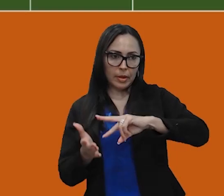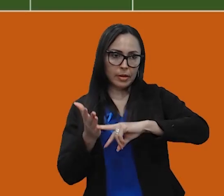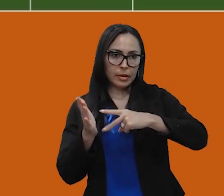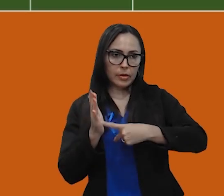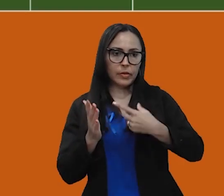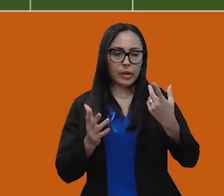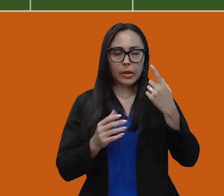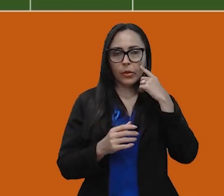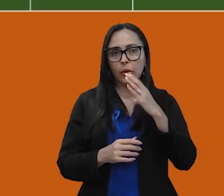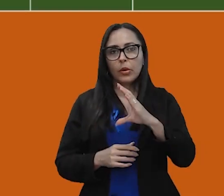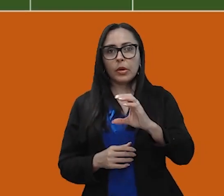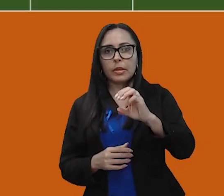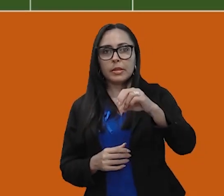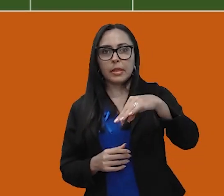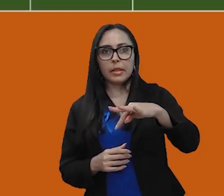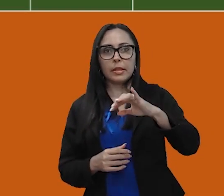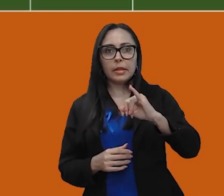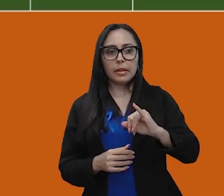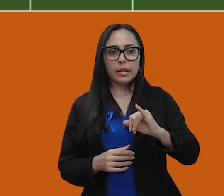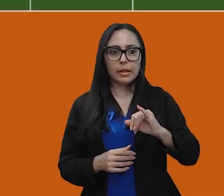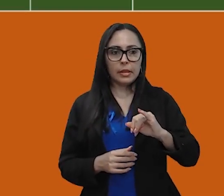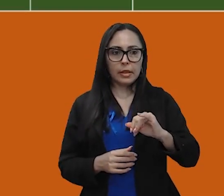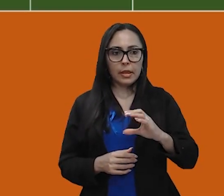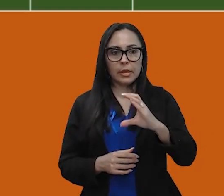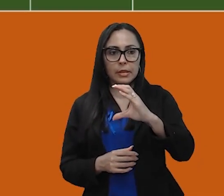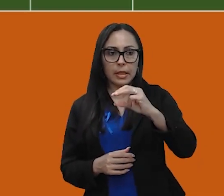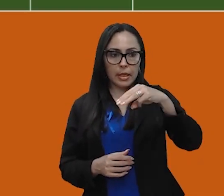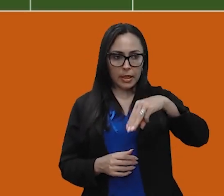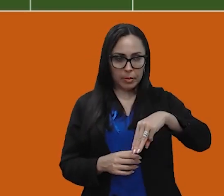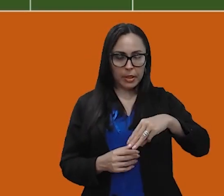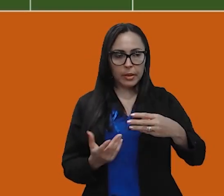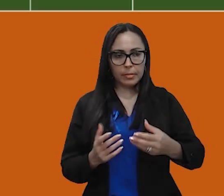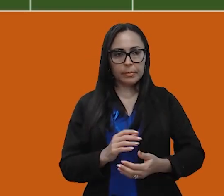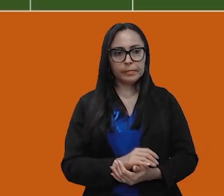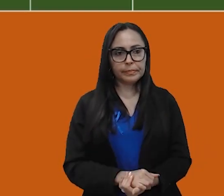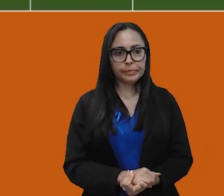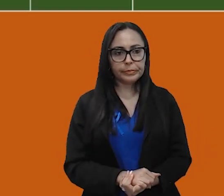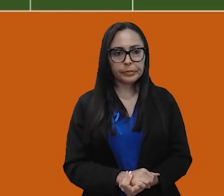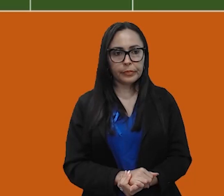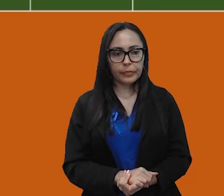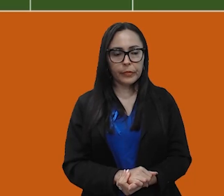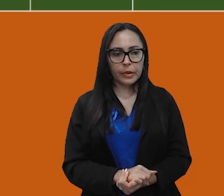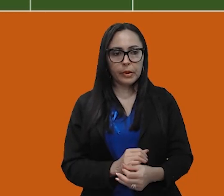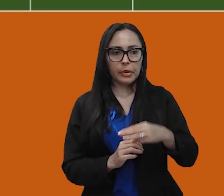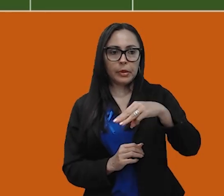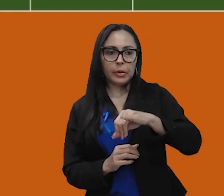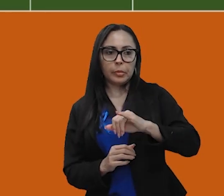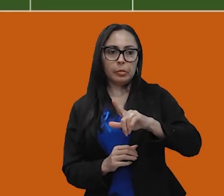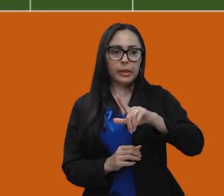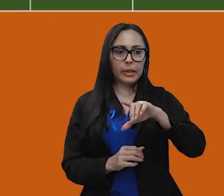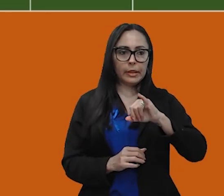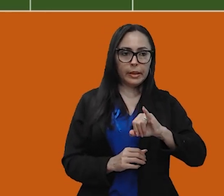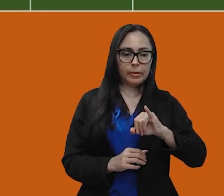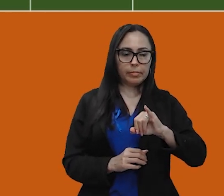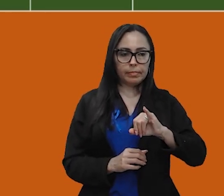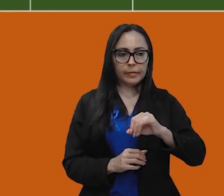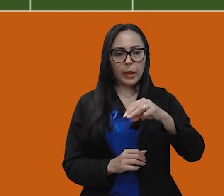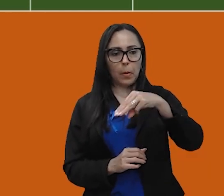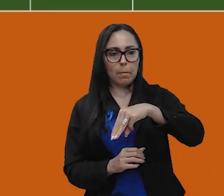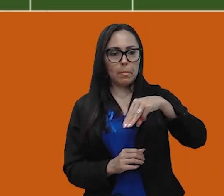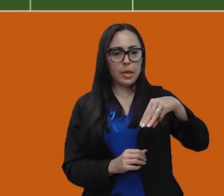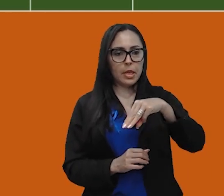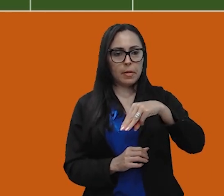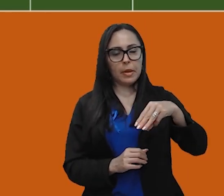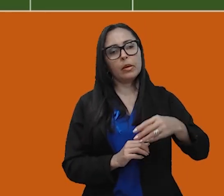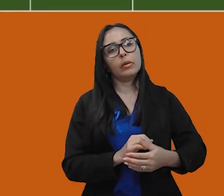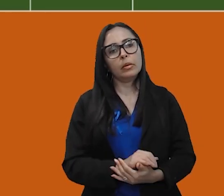ter o centímetro, que é o cm, que é o centímetro, e eu vou ter o milímetro, que